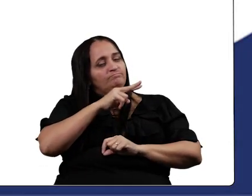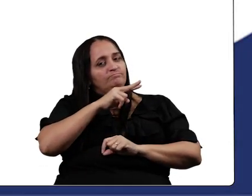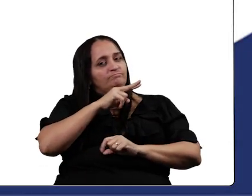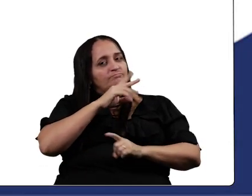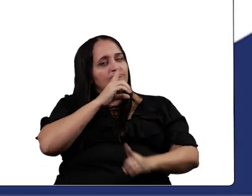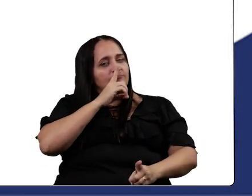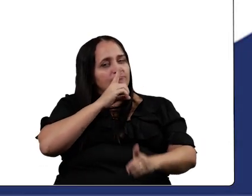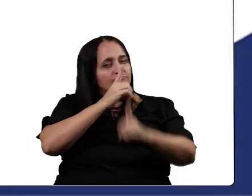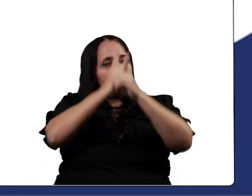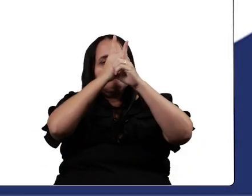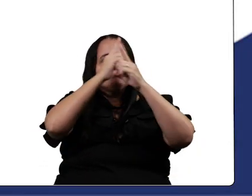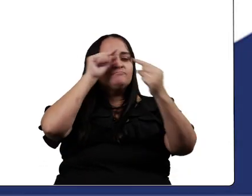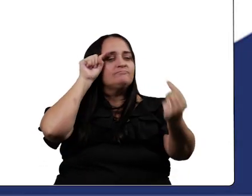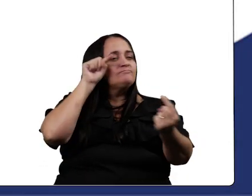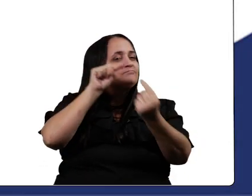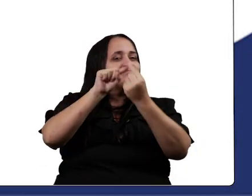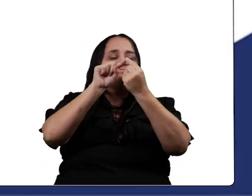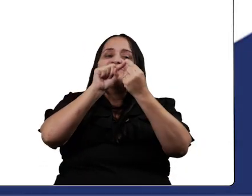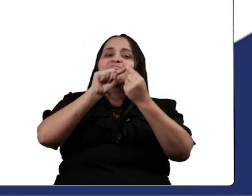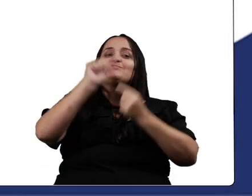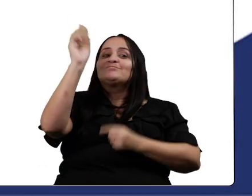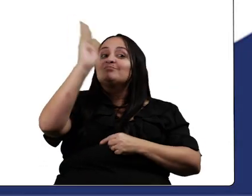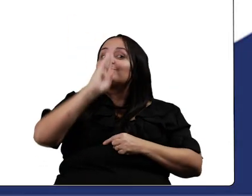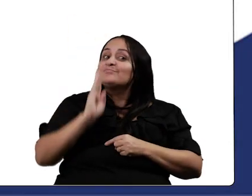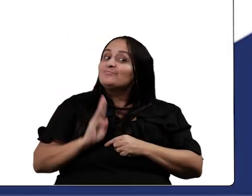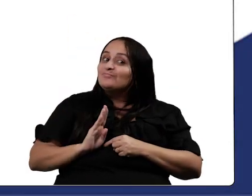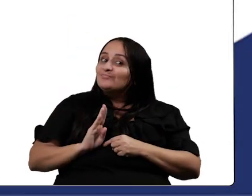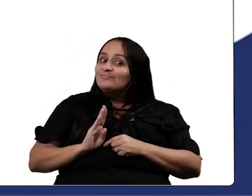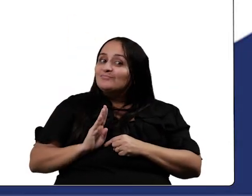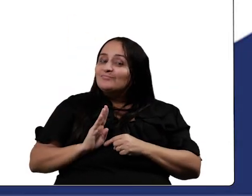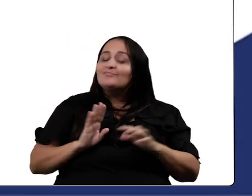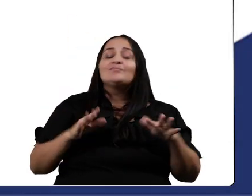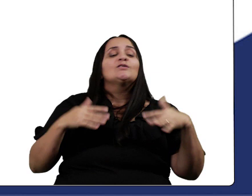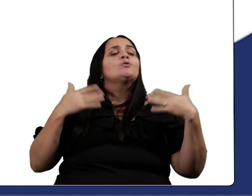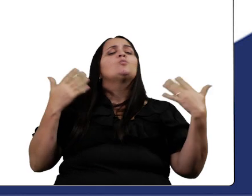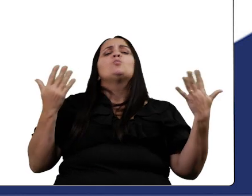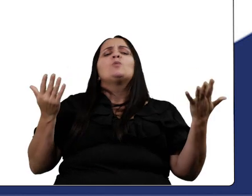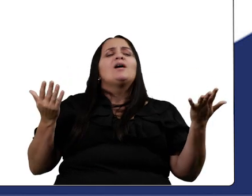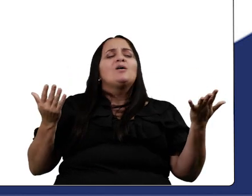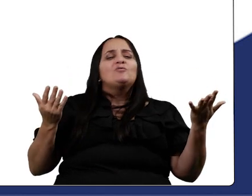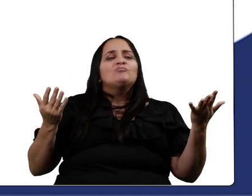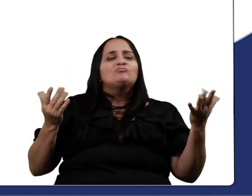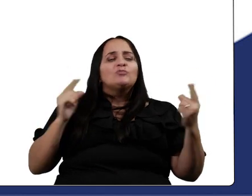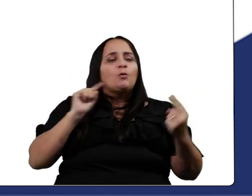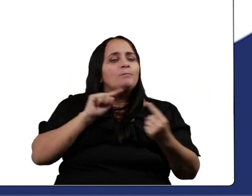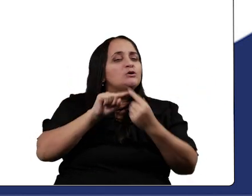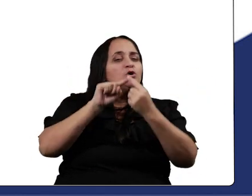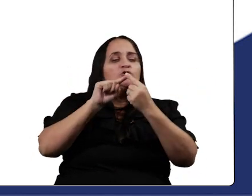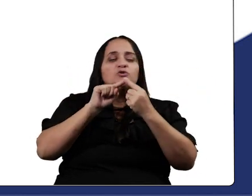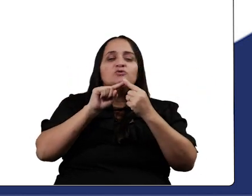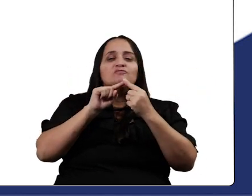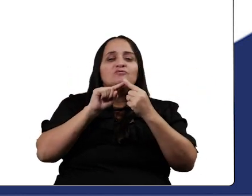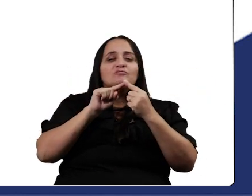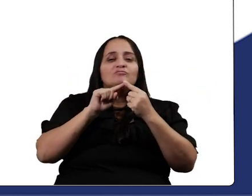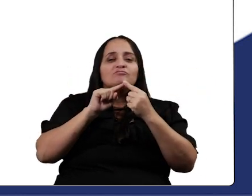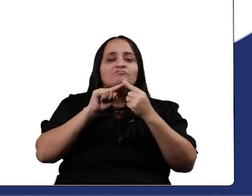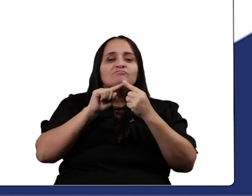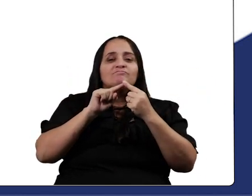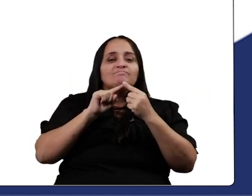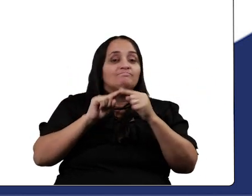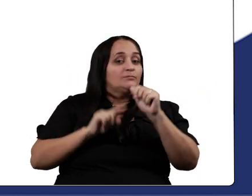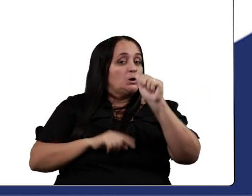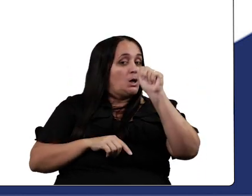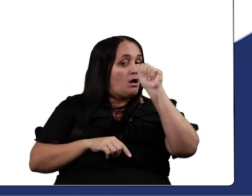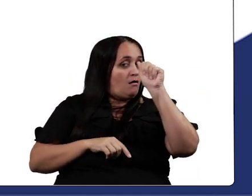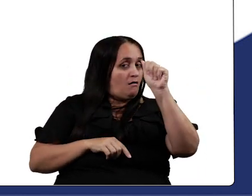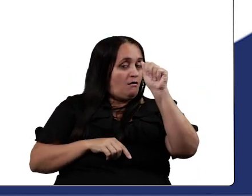slogan é Redescubra o Brasil. E aí, qual é o objetivo de um slogan numa publicidade?